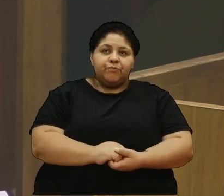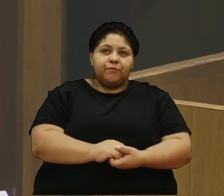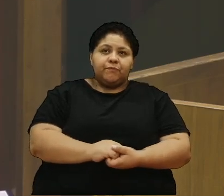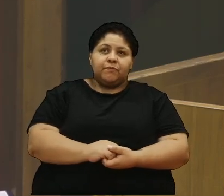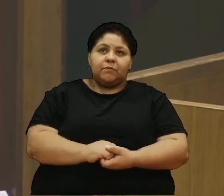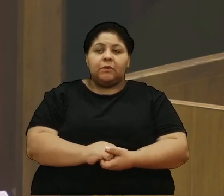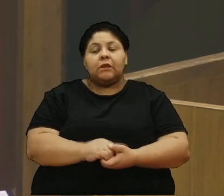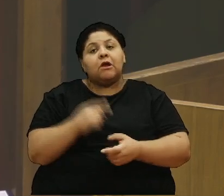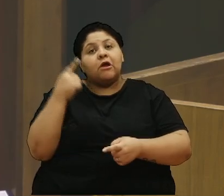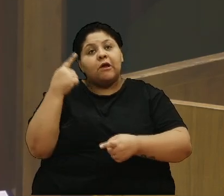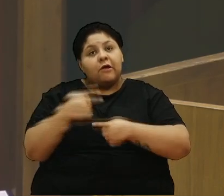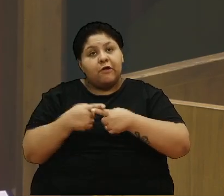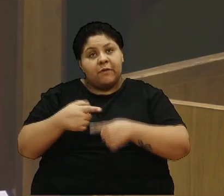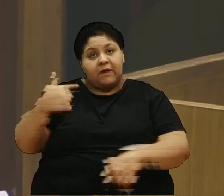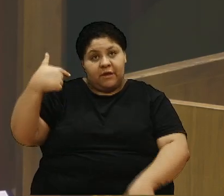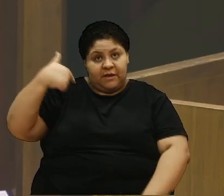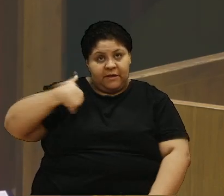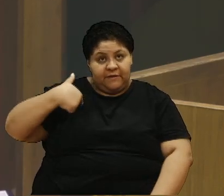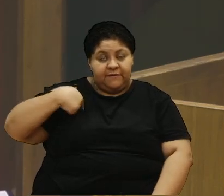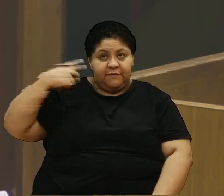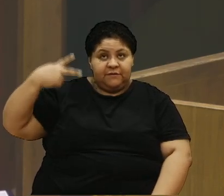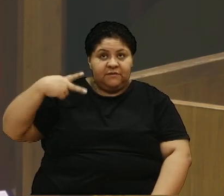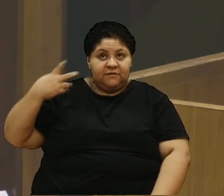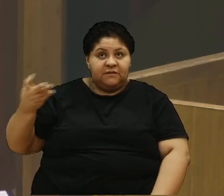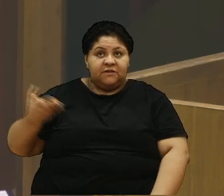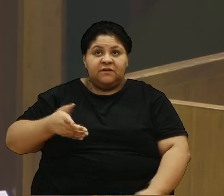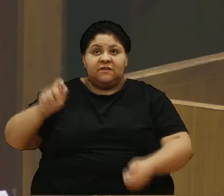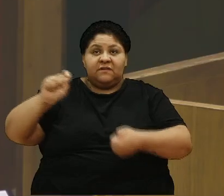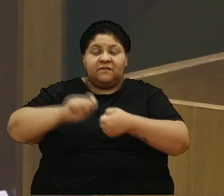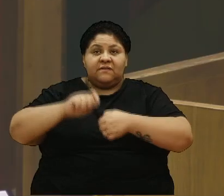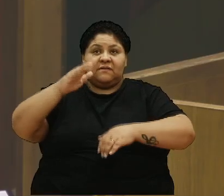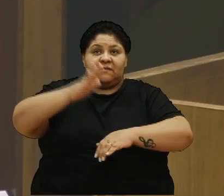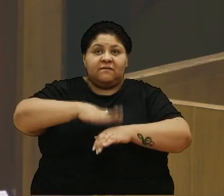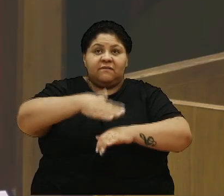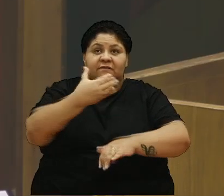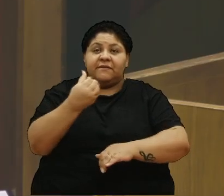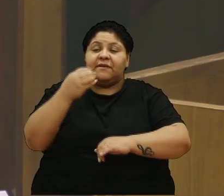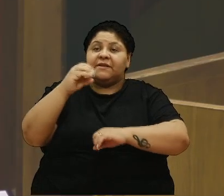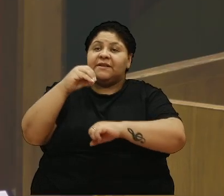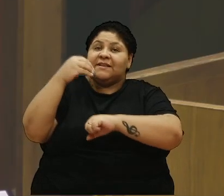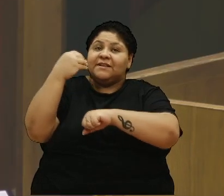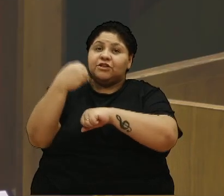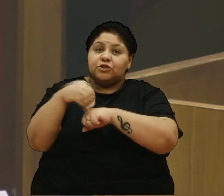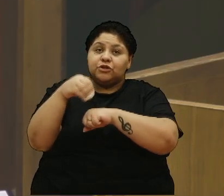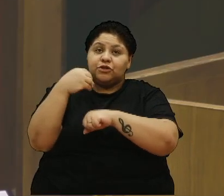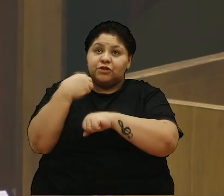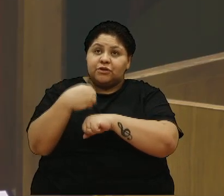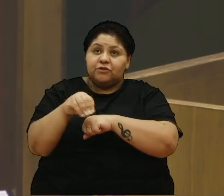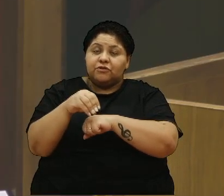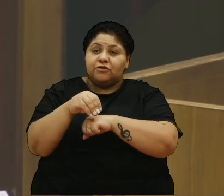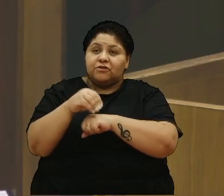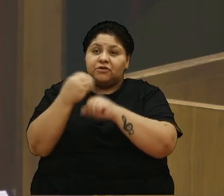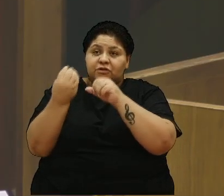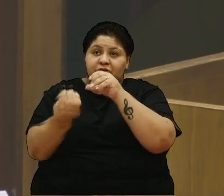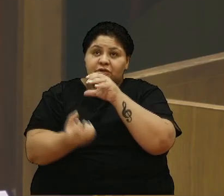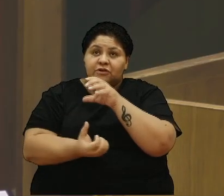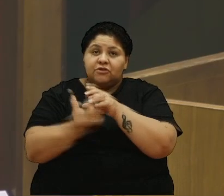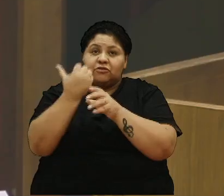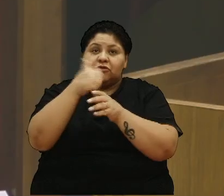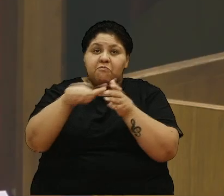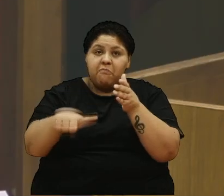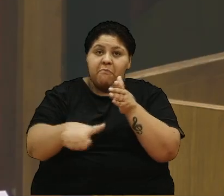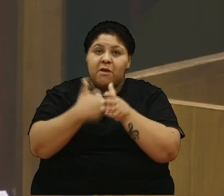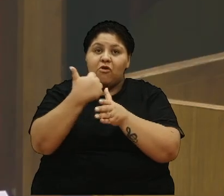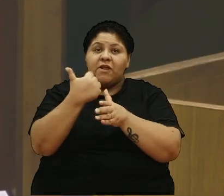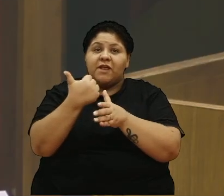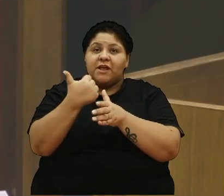Porque este vereador já fez mais de 60 sugestões de implementação de melhorias no trânsito